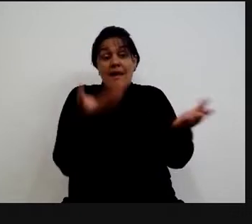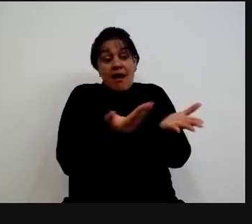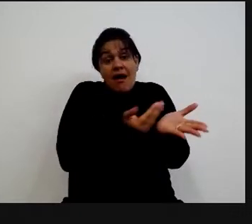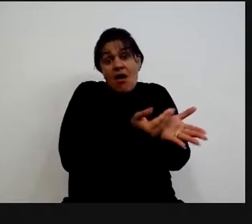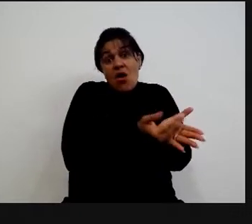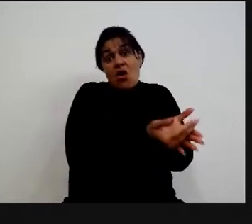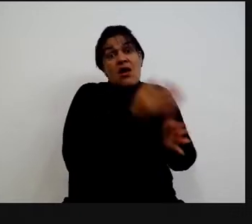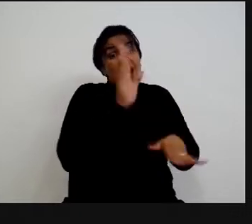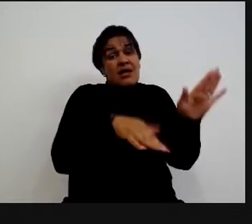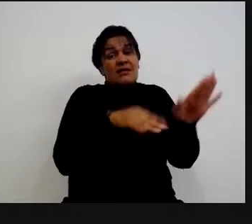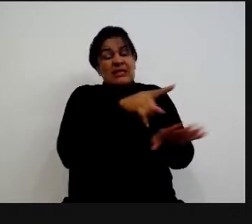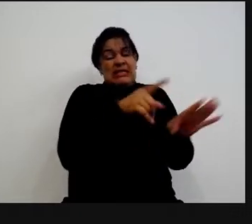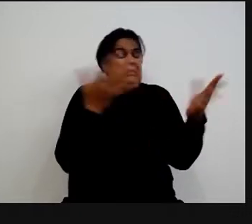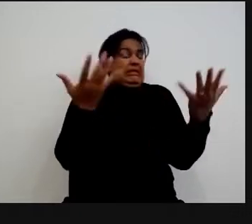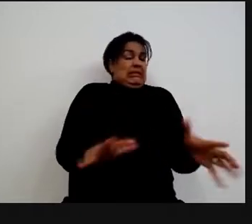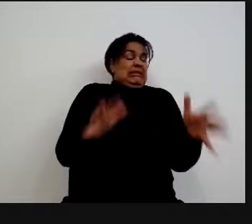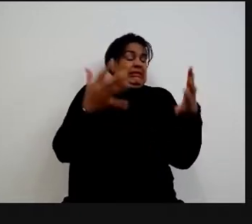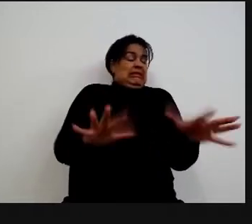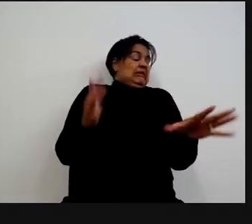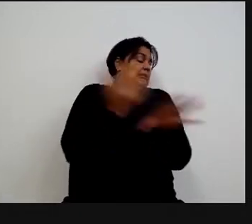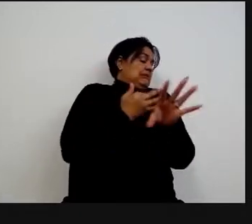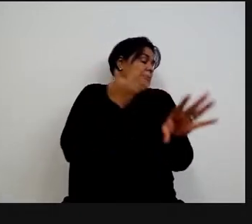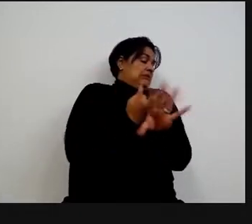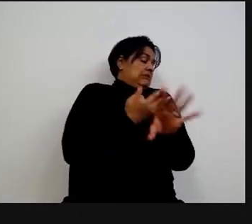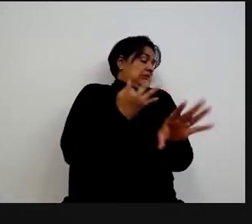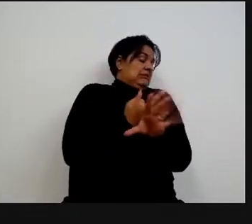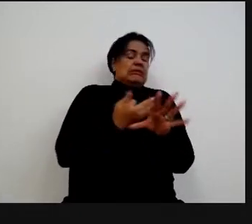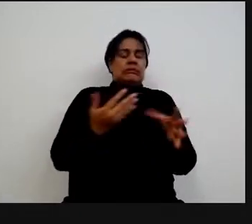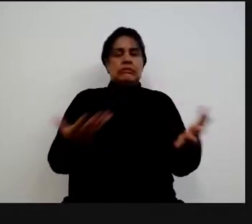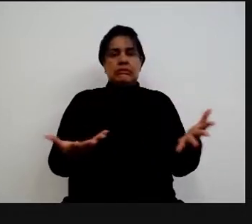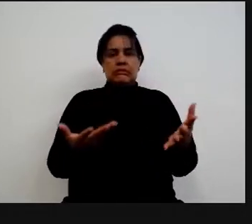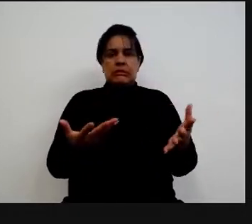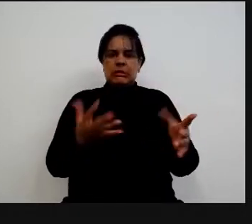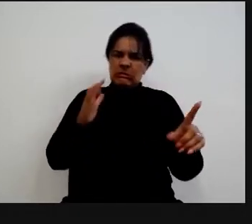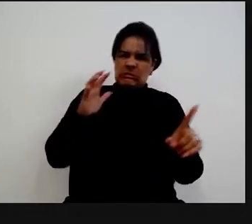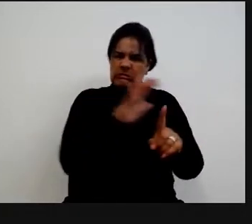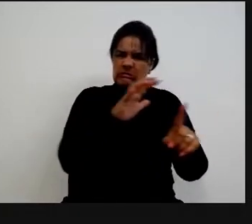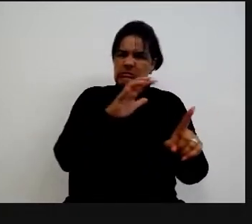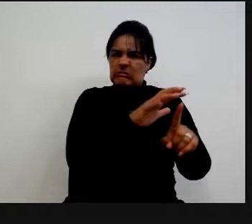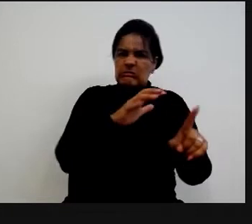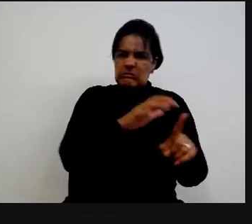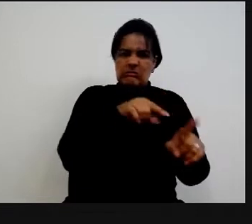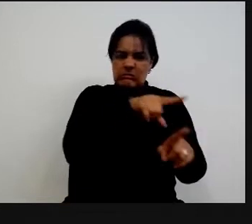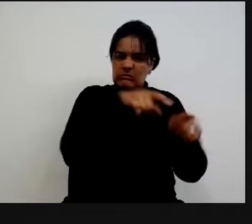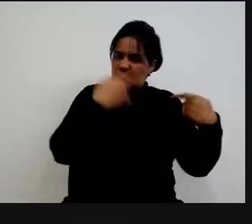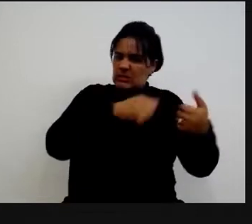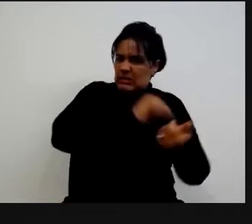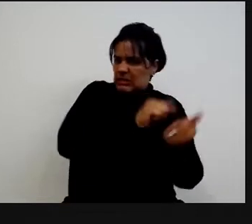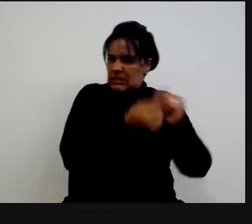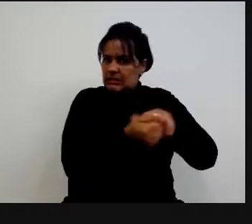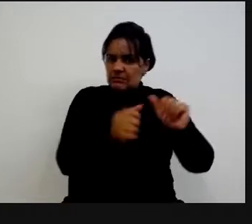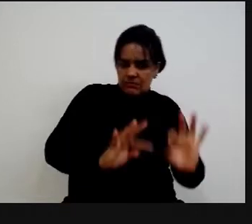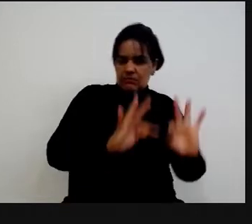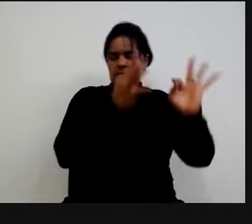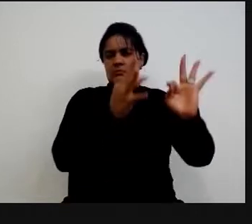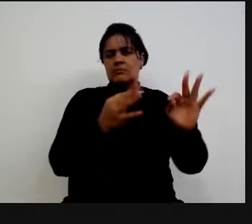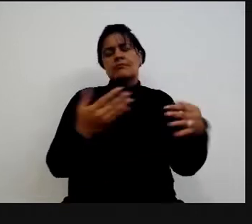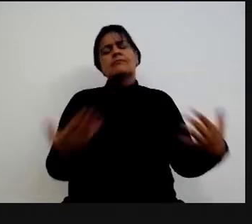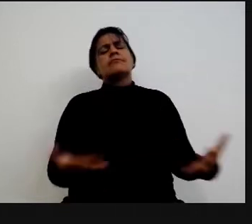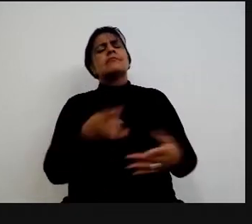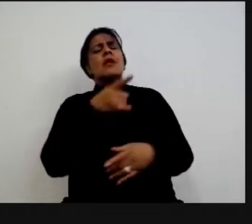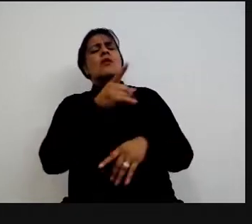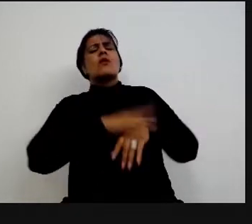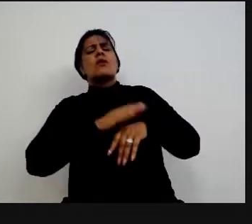resistência natural, né? E que estão aí sendo empurradas para se adaptar. Mas como é que você vê isso